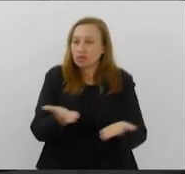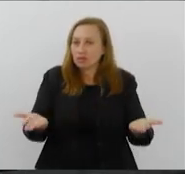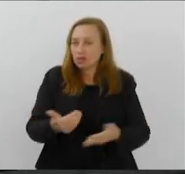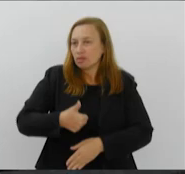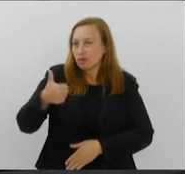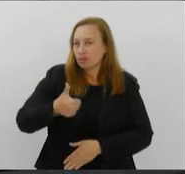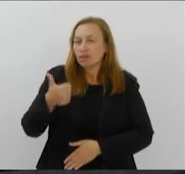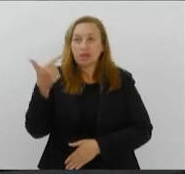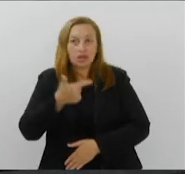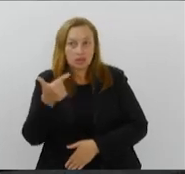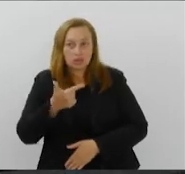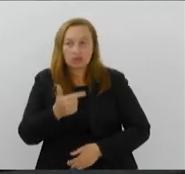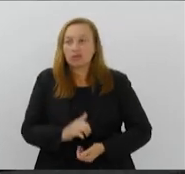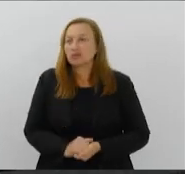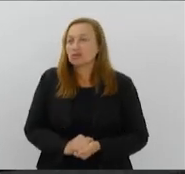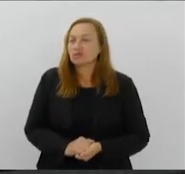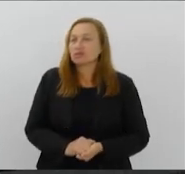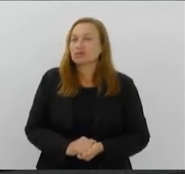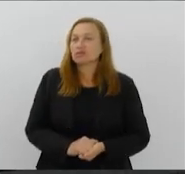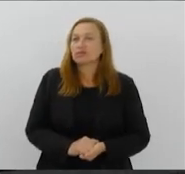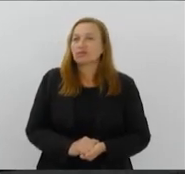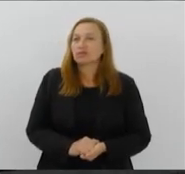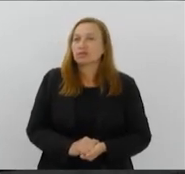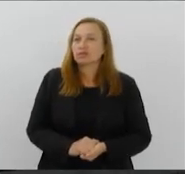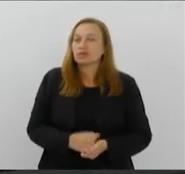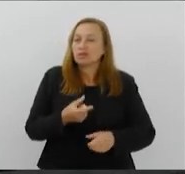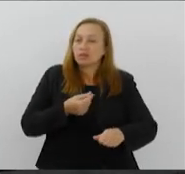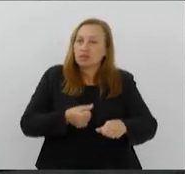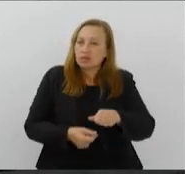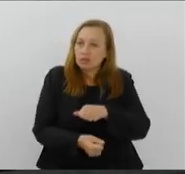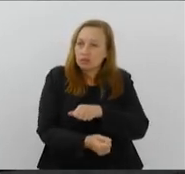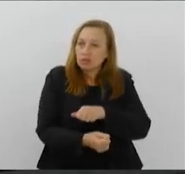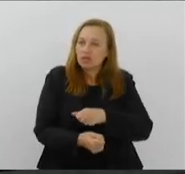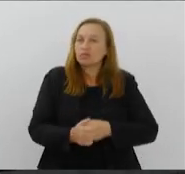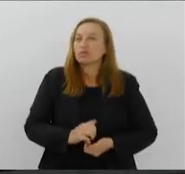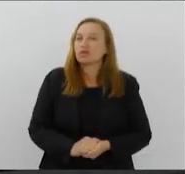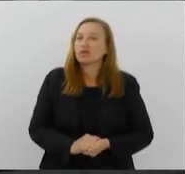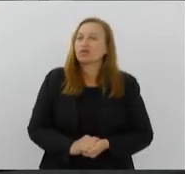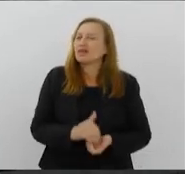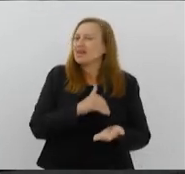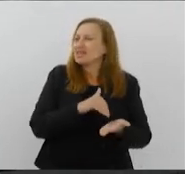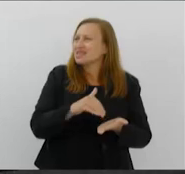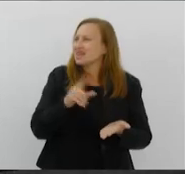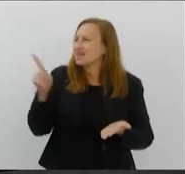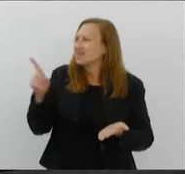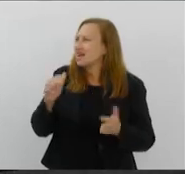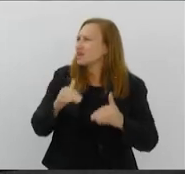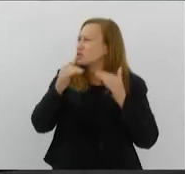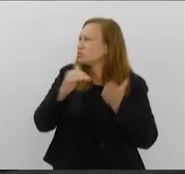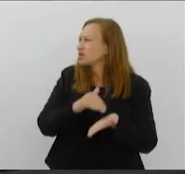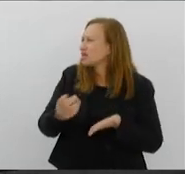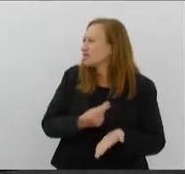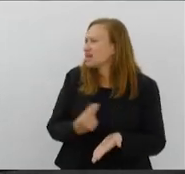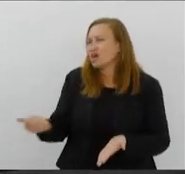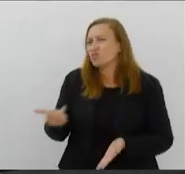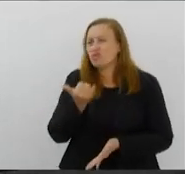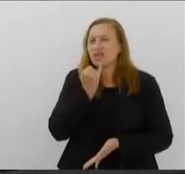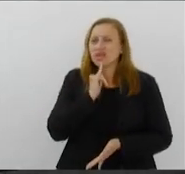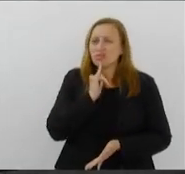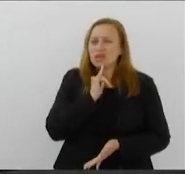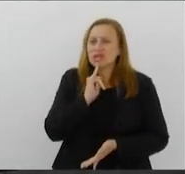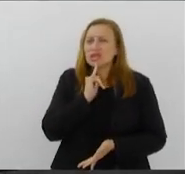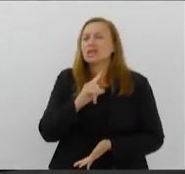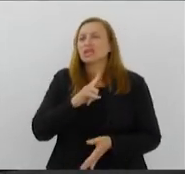E a segunda pergunta diz respeito aos investimentos, né? A secretária, a subsecretária foi embora, infelizmente. Se